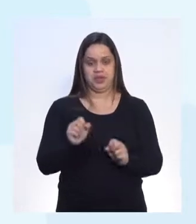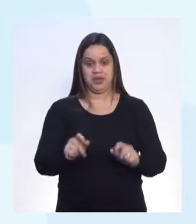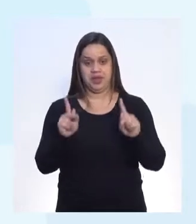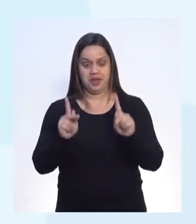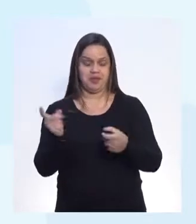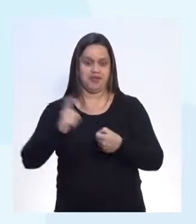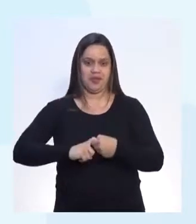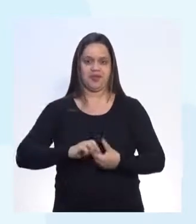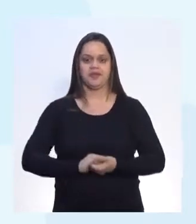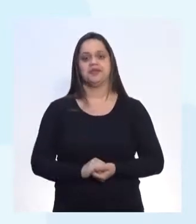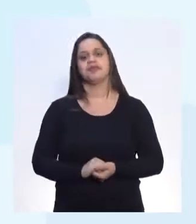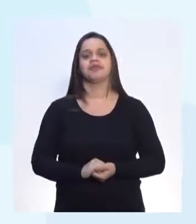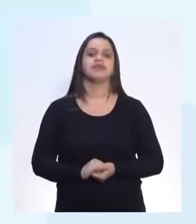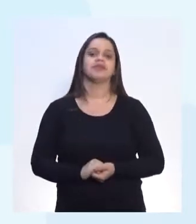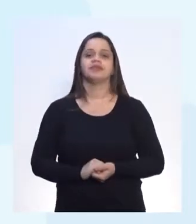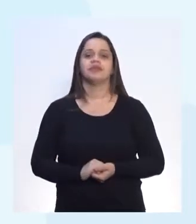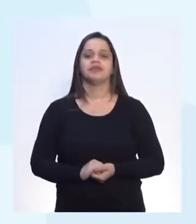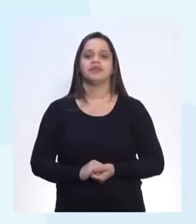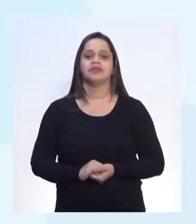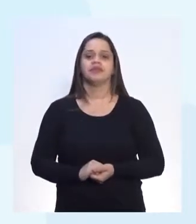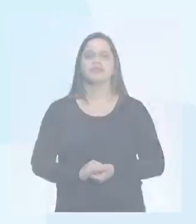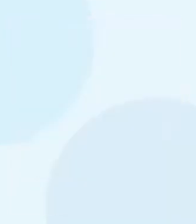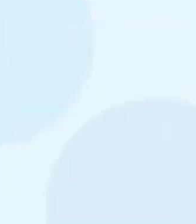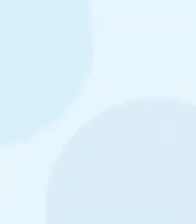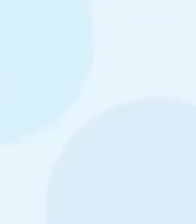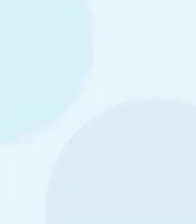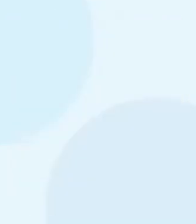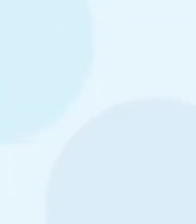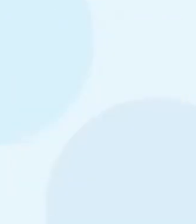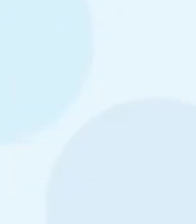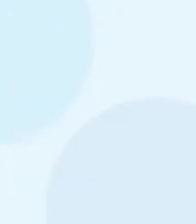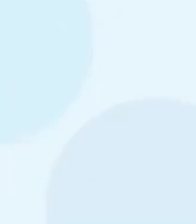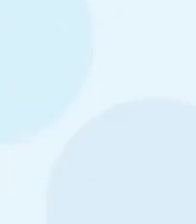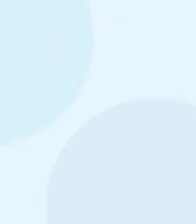Ok? Ok, a gente aguarda.